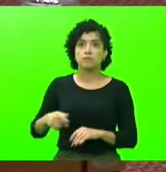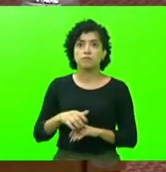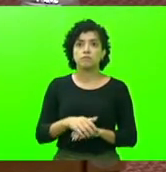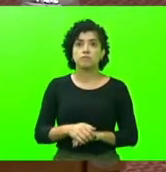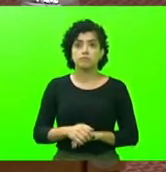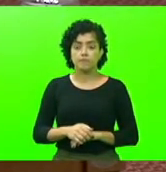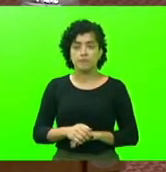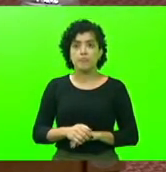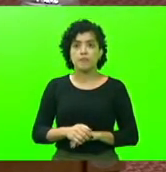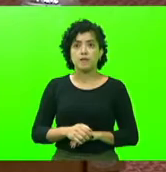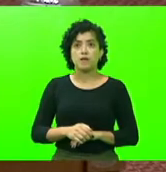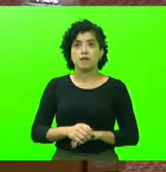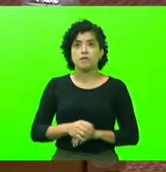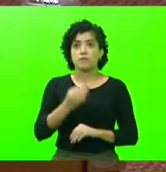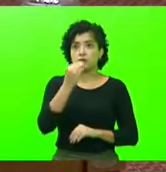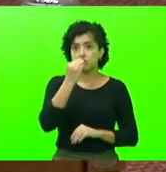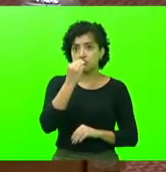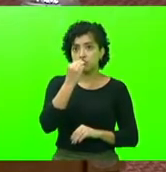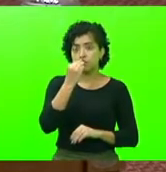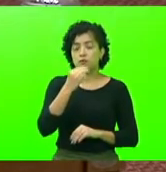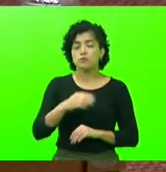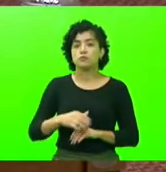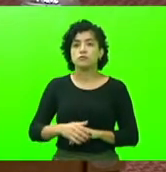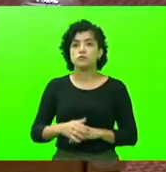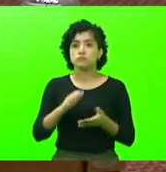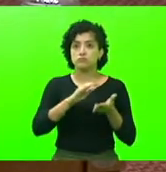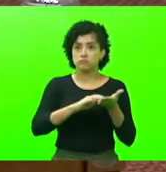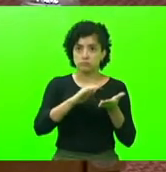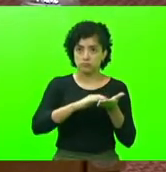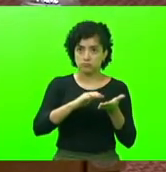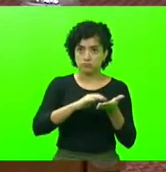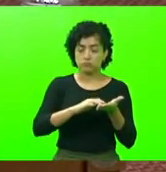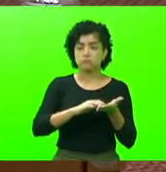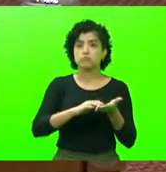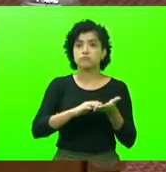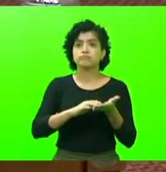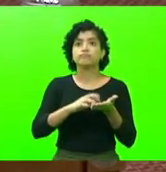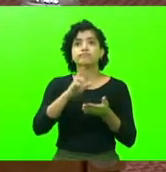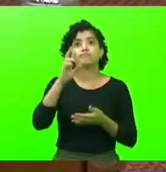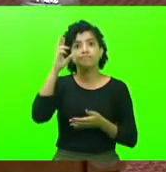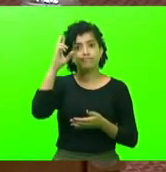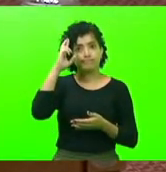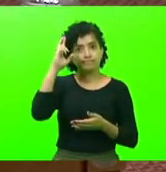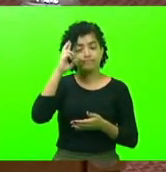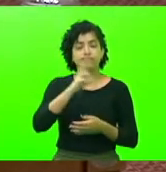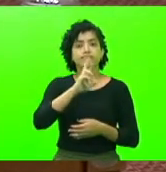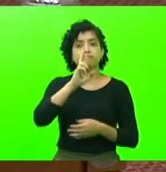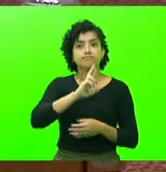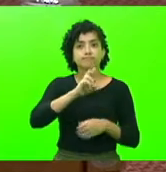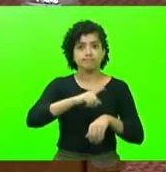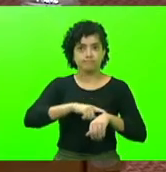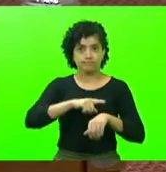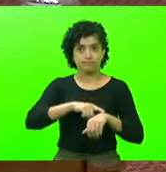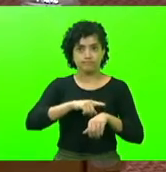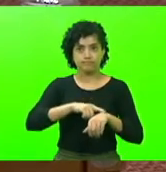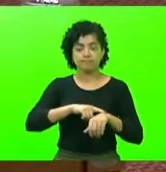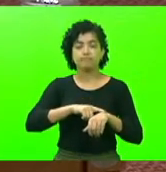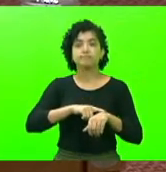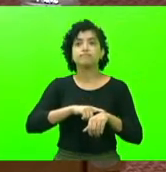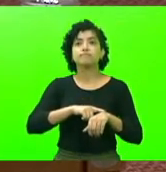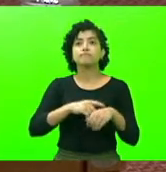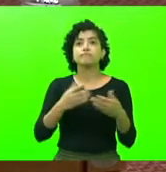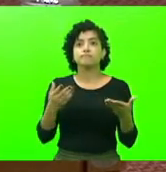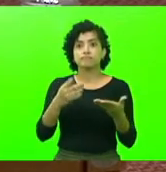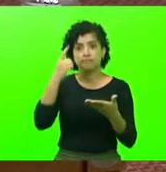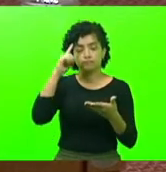Moacir Sopelsa. Secretarias, deputados Ricardo Alba e Rodrigo Minotto, às 16h37 do